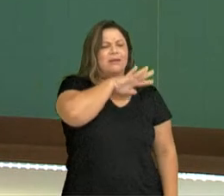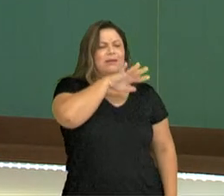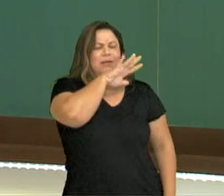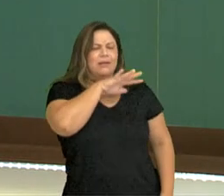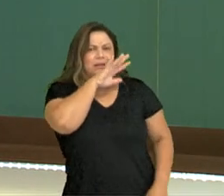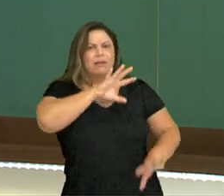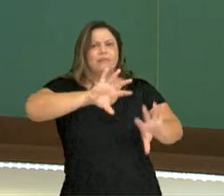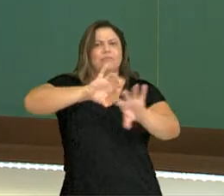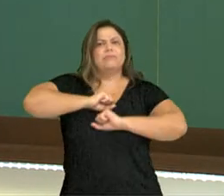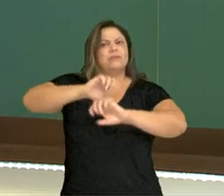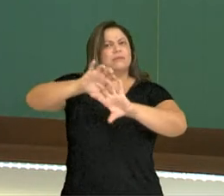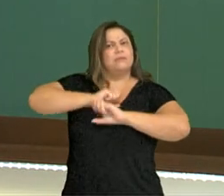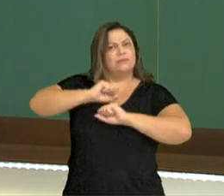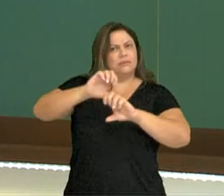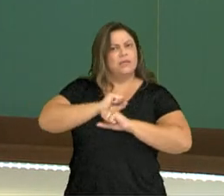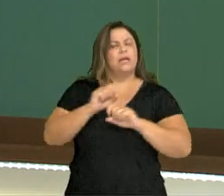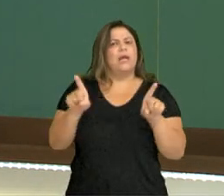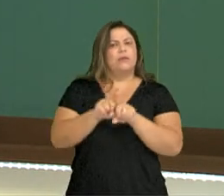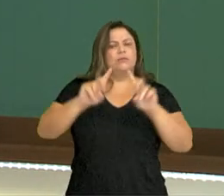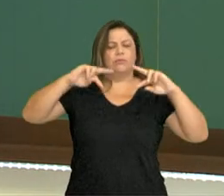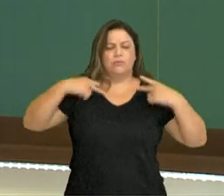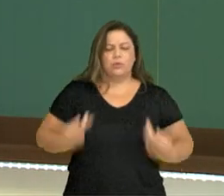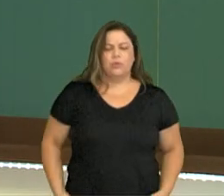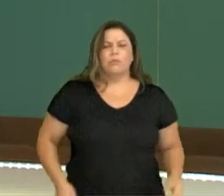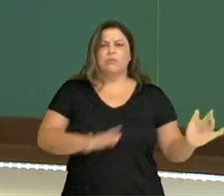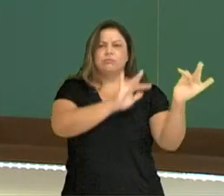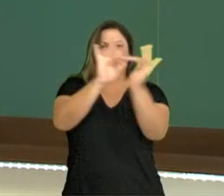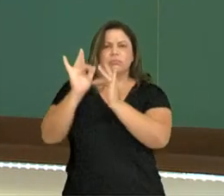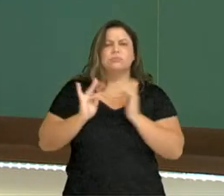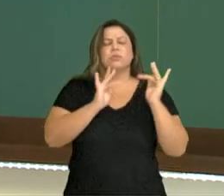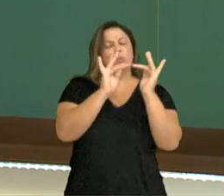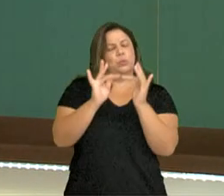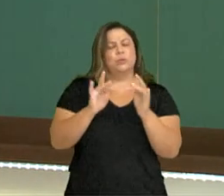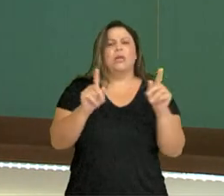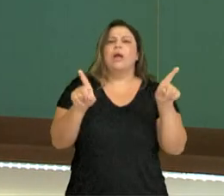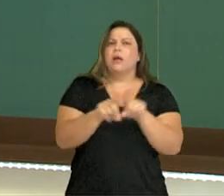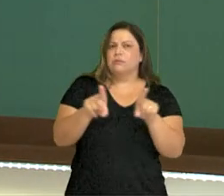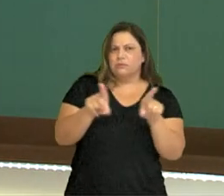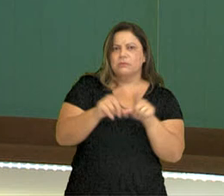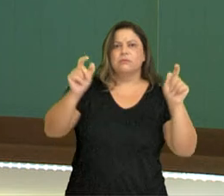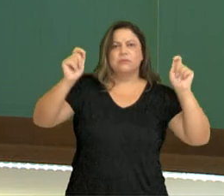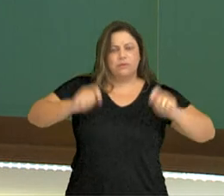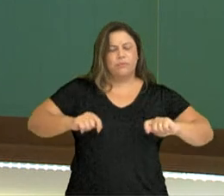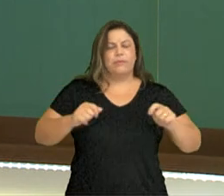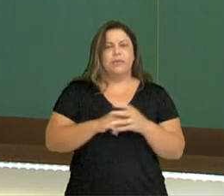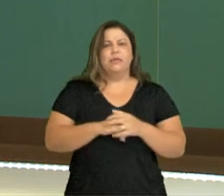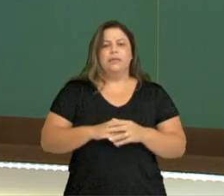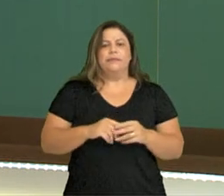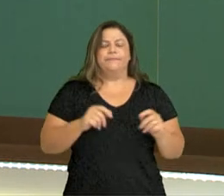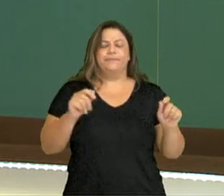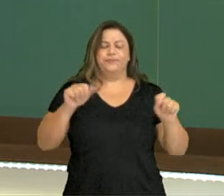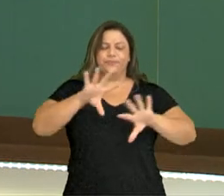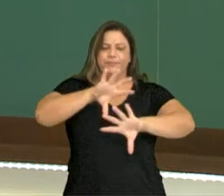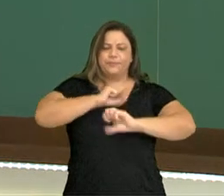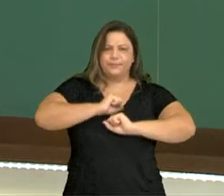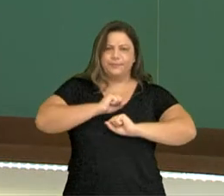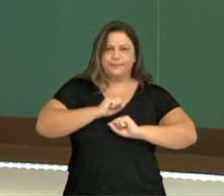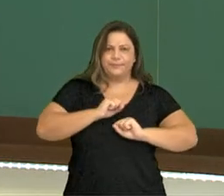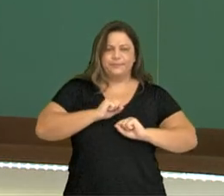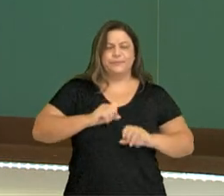com essa toxina, e se o ser humano tiver contato com esses animais que tiveram contato com essas algas, acabam também se